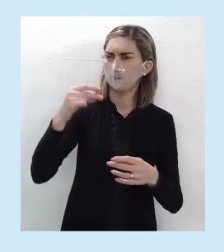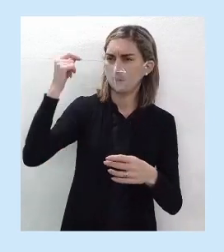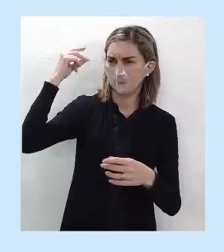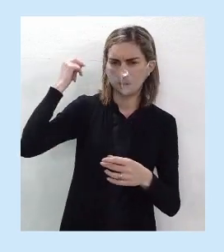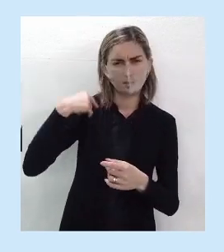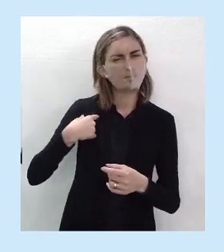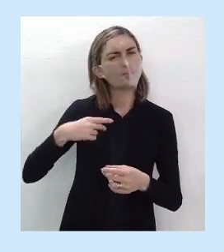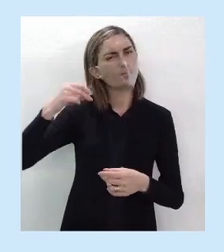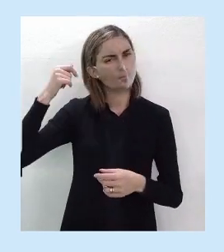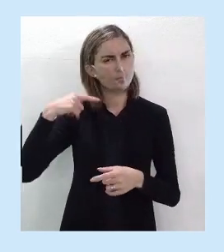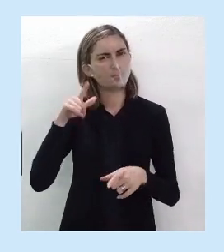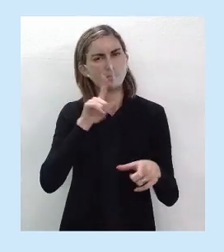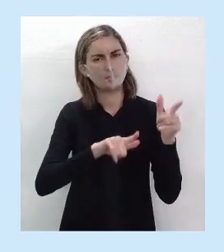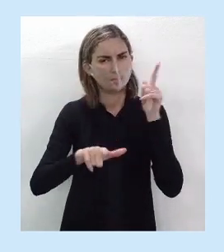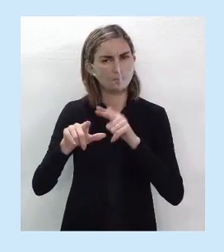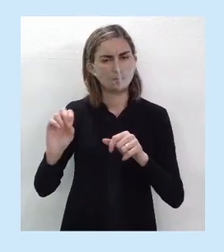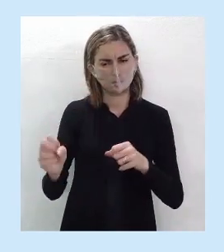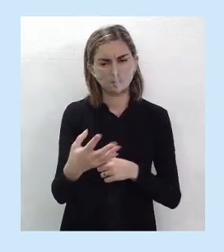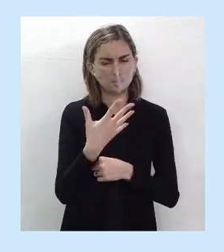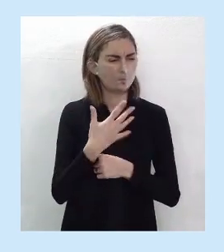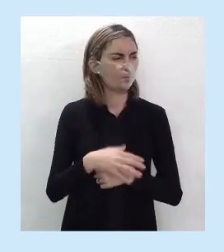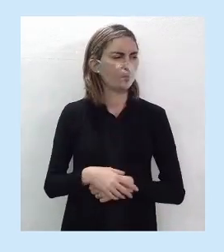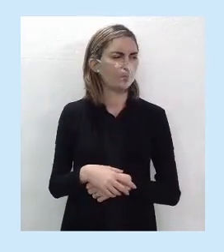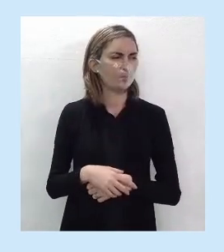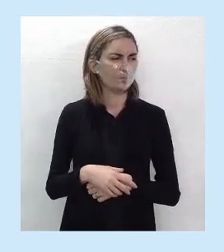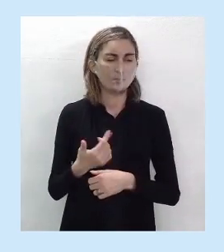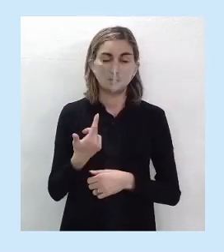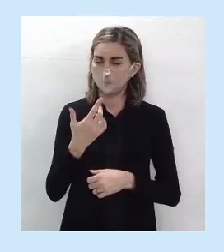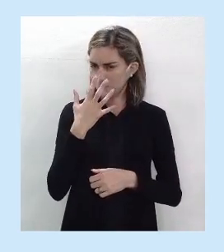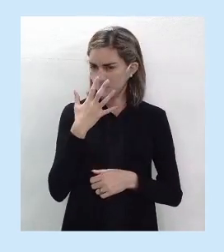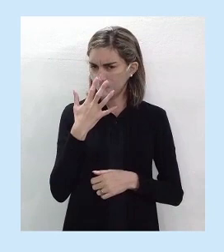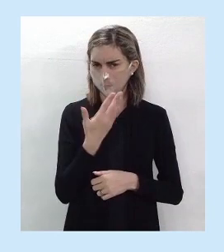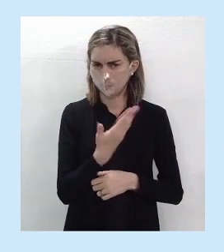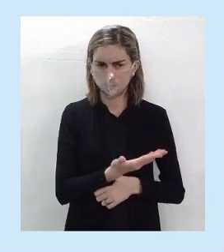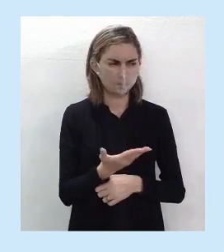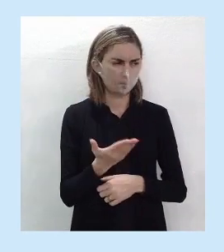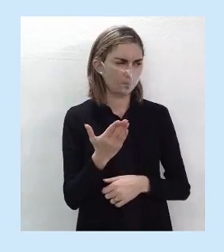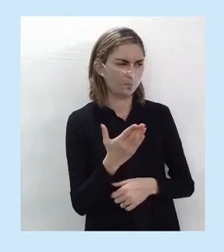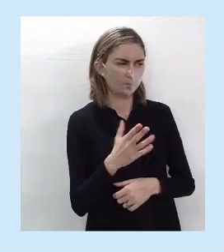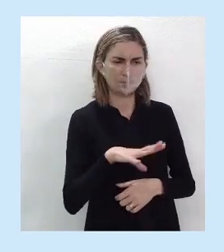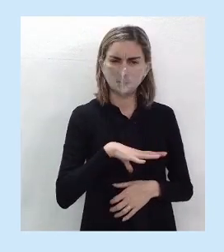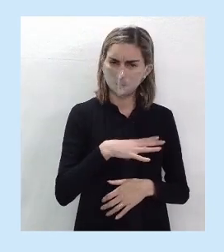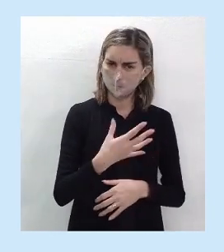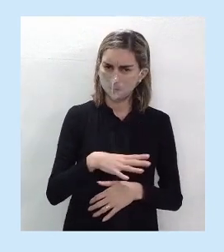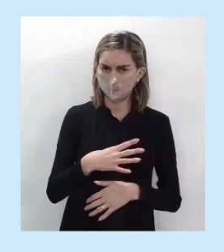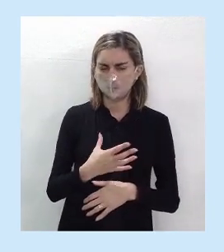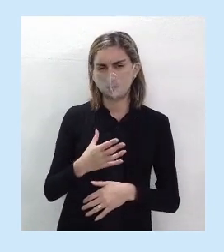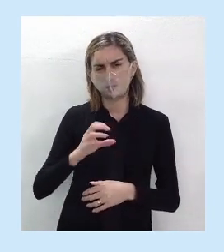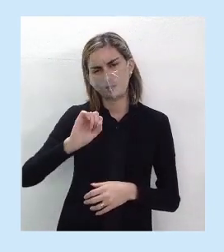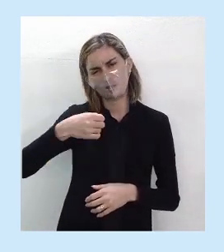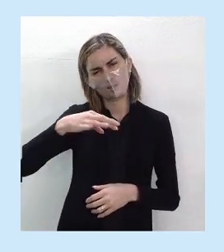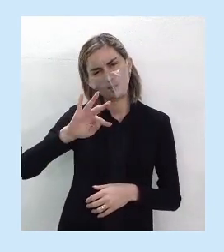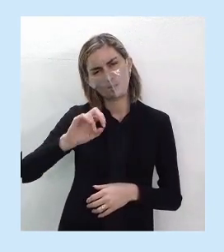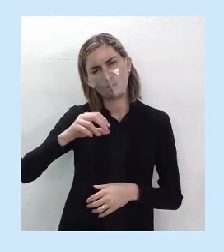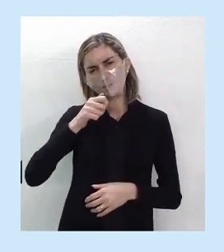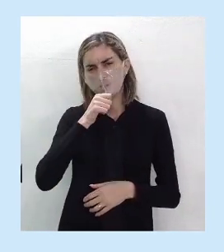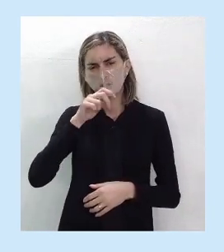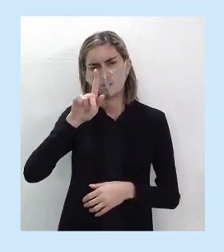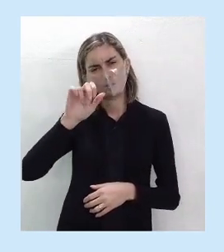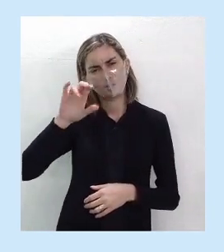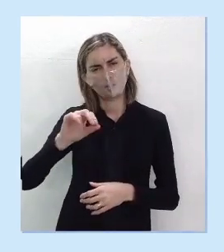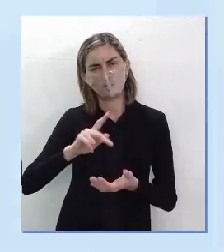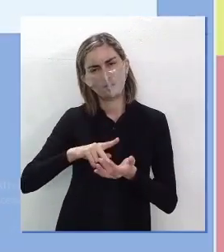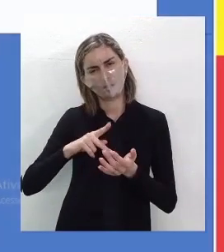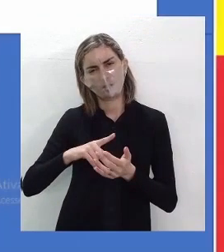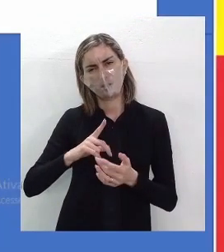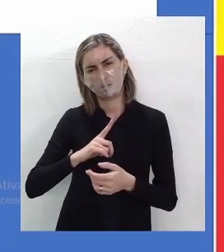antigo também ganha uma cara nova. Observaram que coragem se toma sem gelo. Na